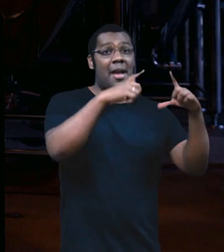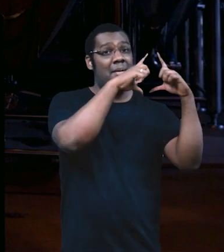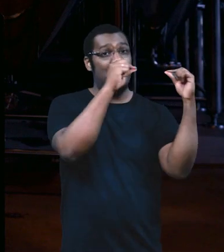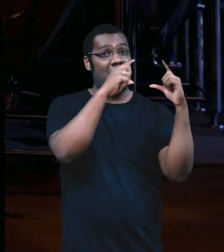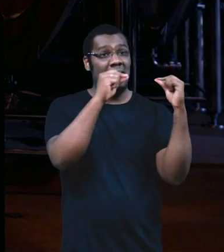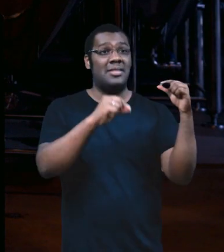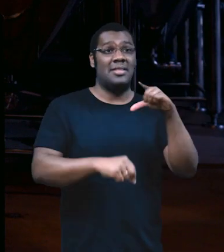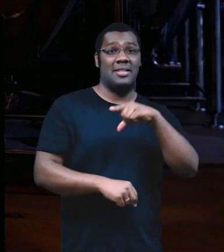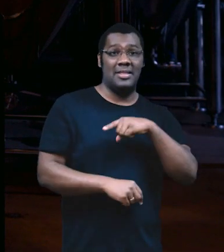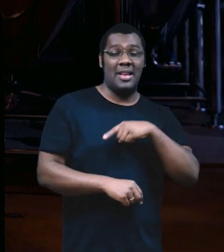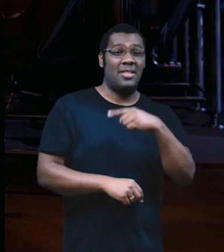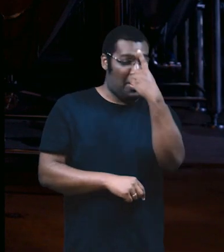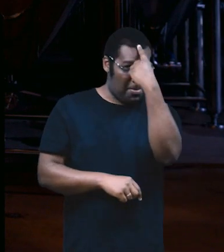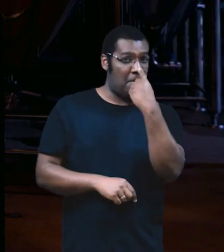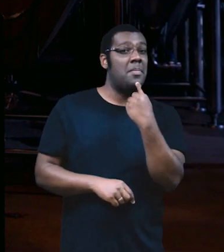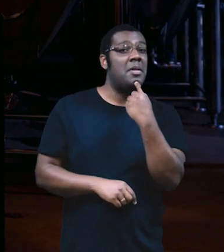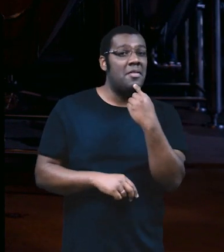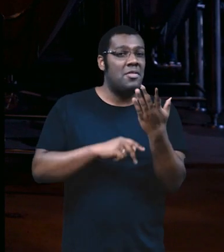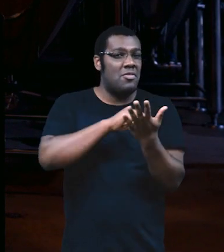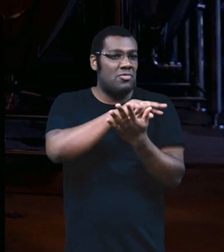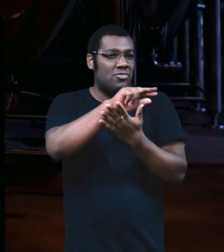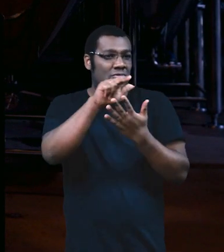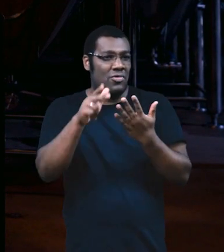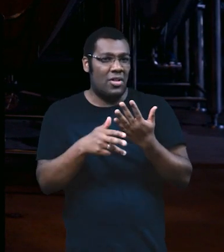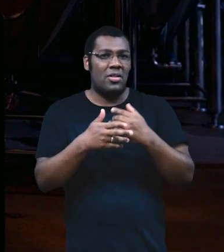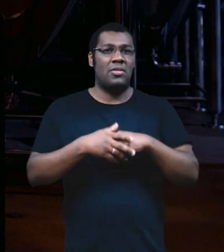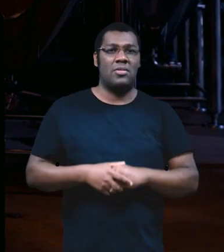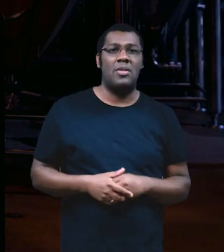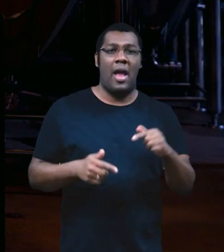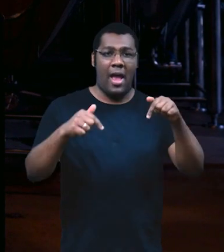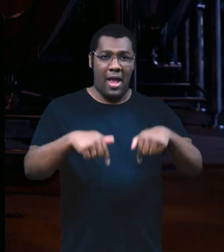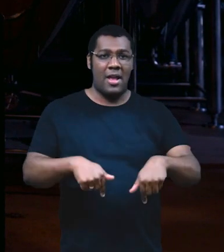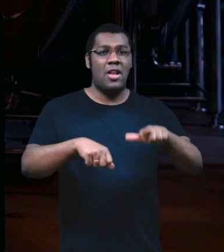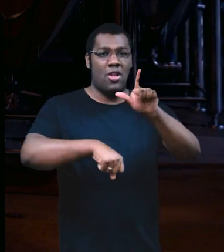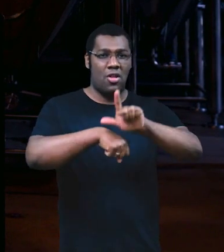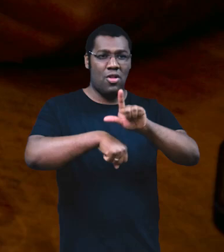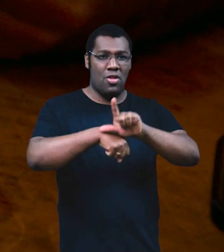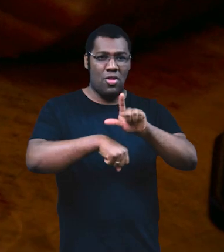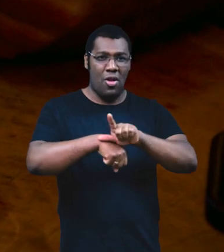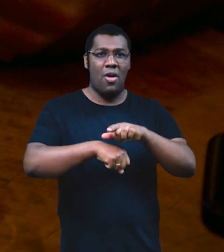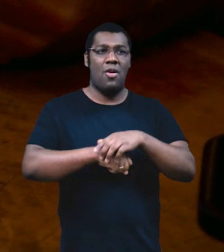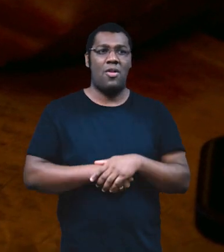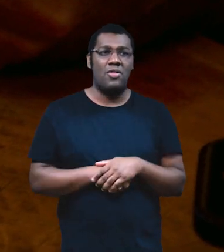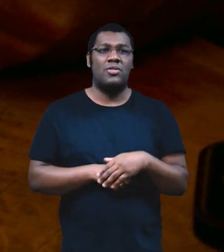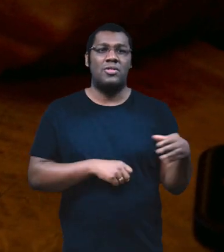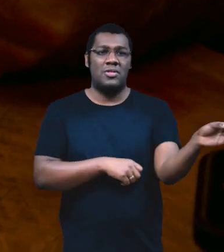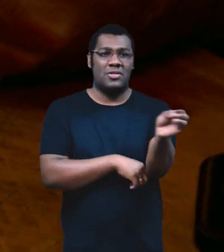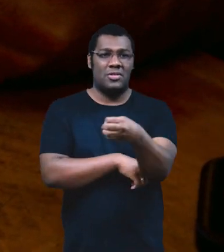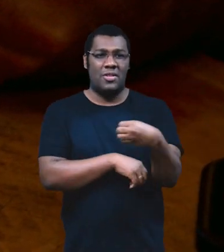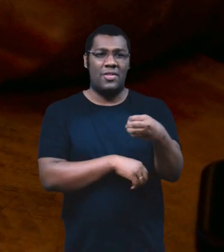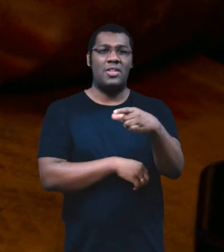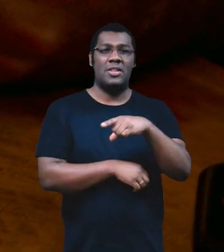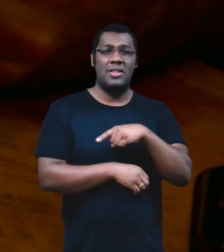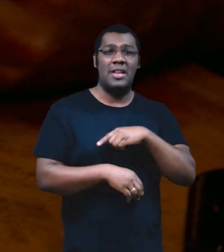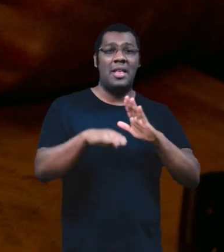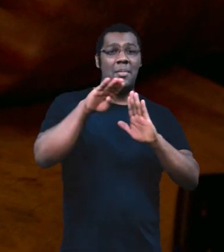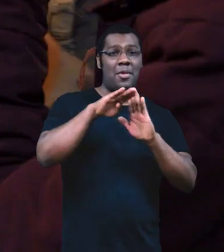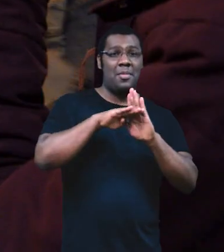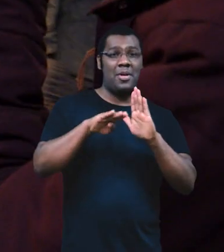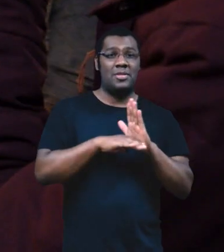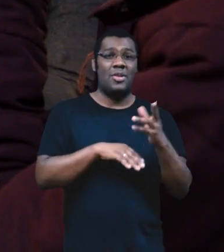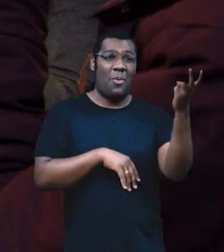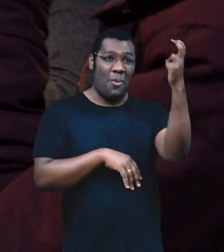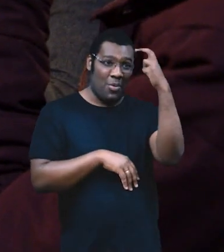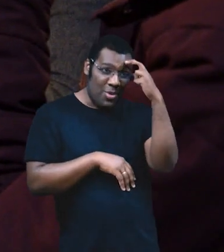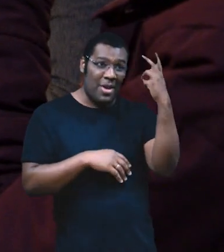alguns perfis diferentes, né, de público. Aqui na Hope Capital a gente tem uma programação cultural bem interessante, com